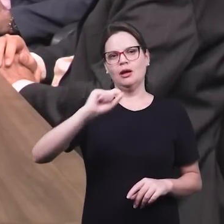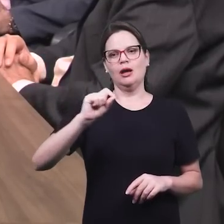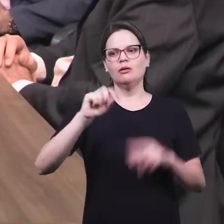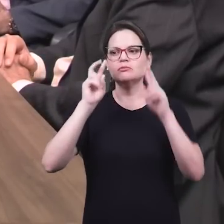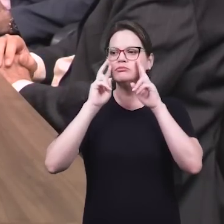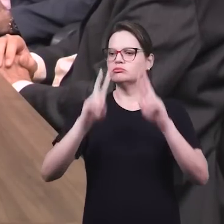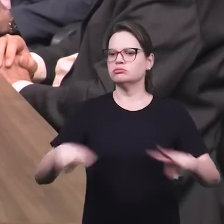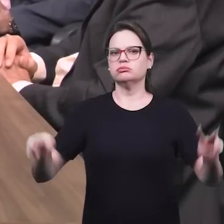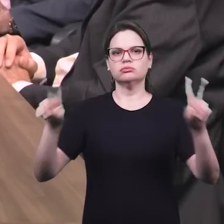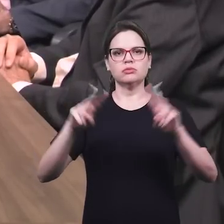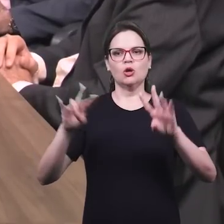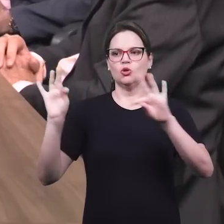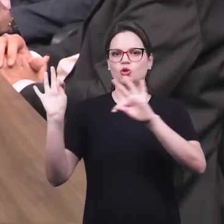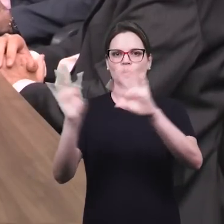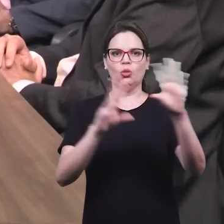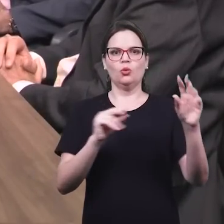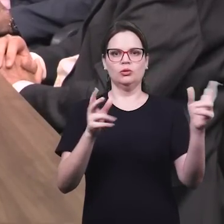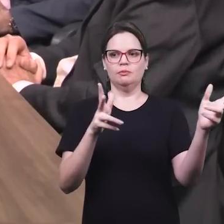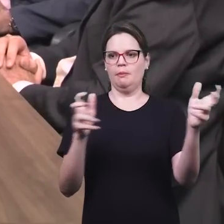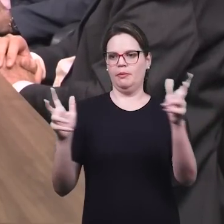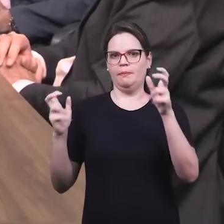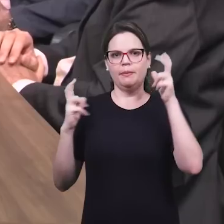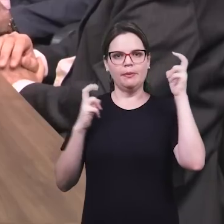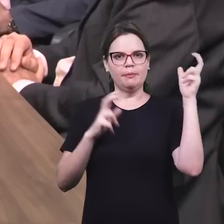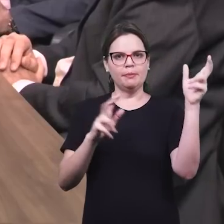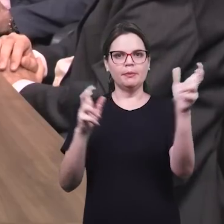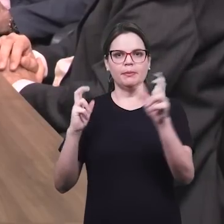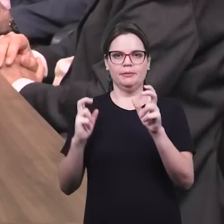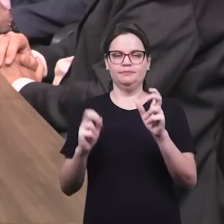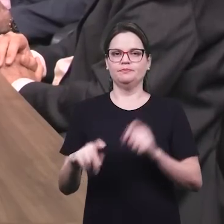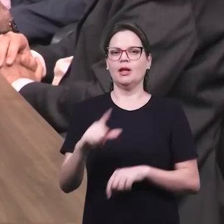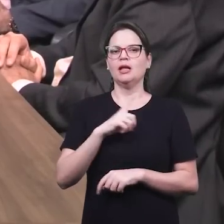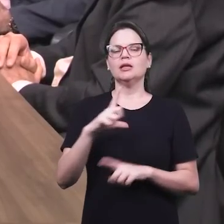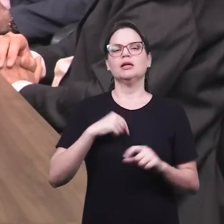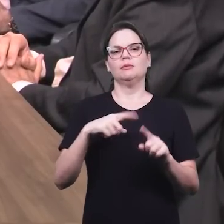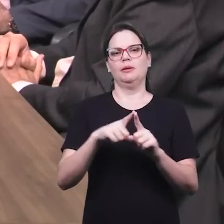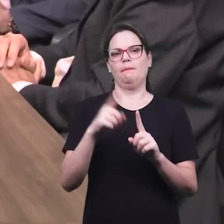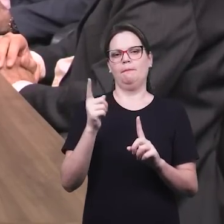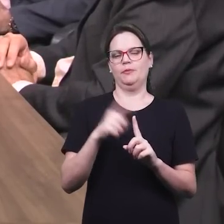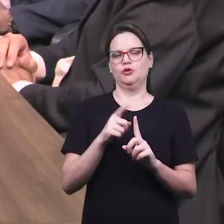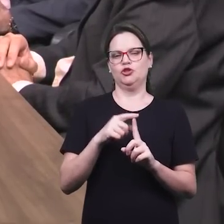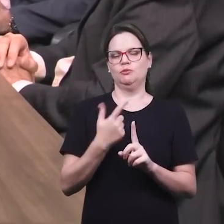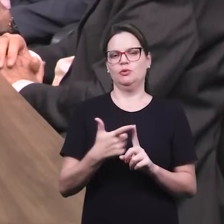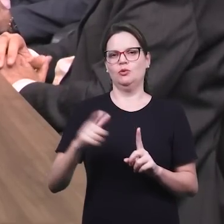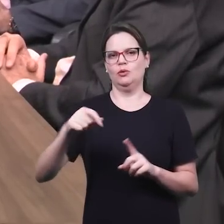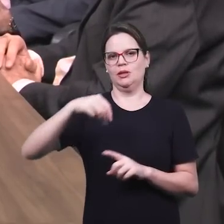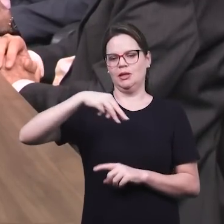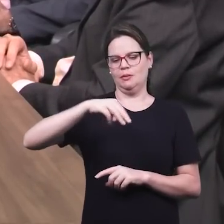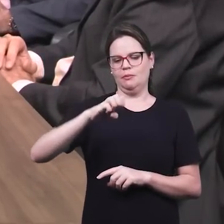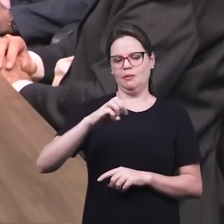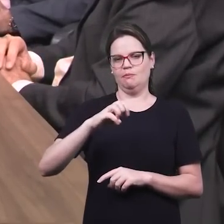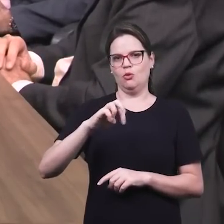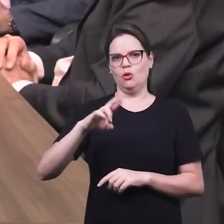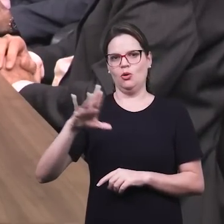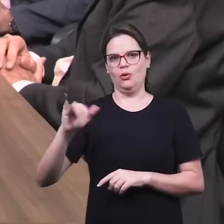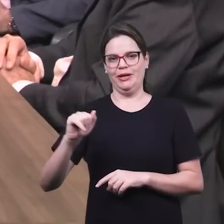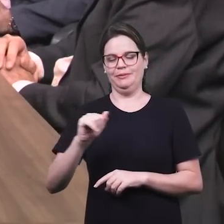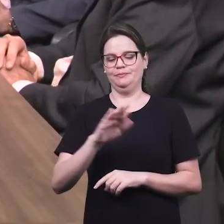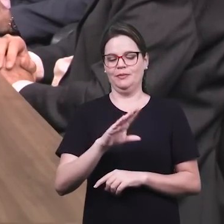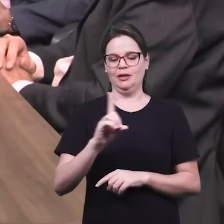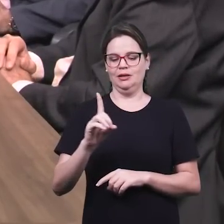sensorial. E tem uma memória interessante, que é chamada memória de trabalho, né? Que é aquela que é muito rápida. E ela